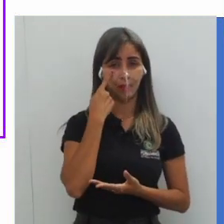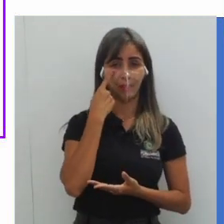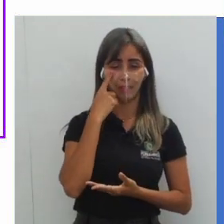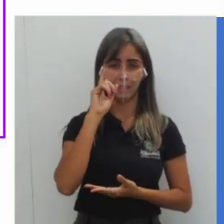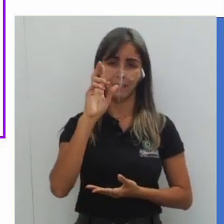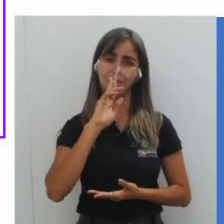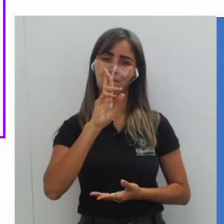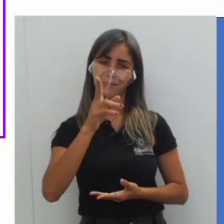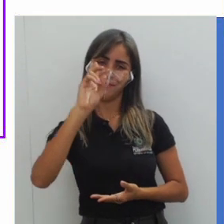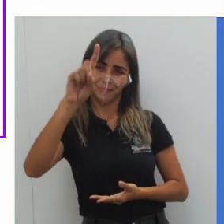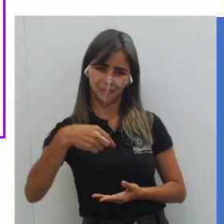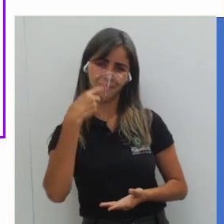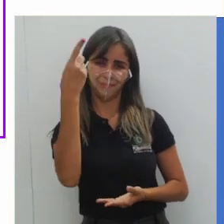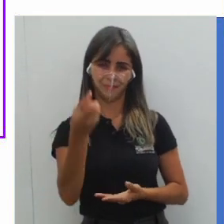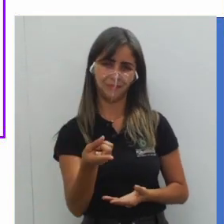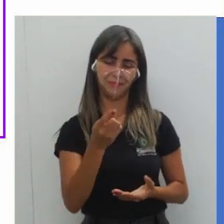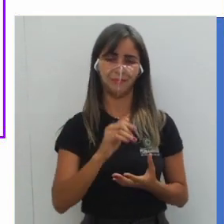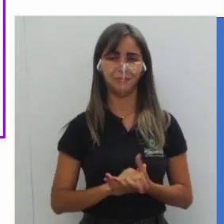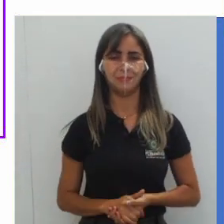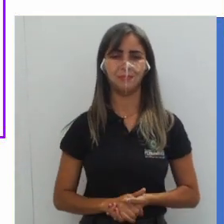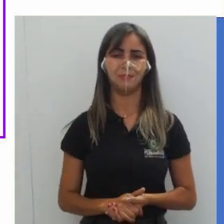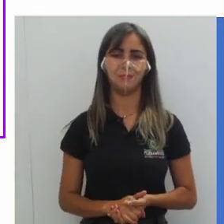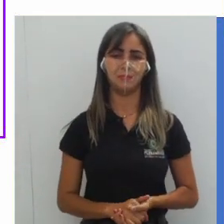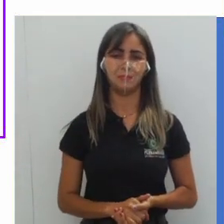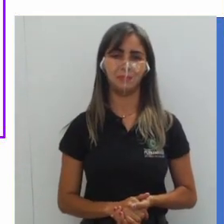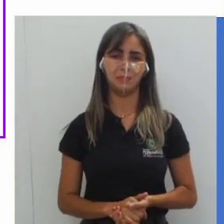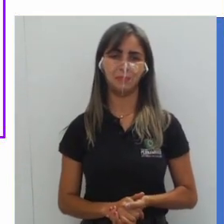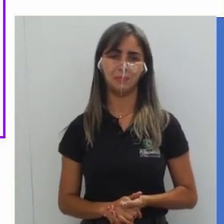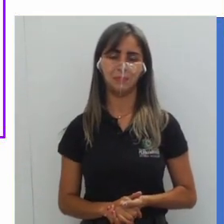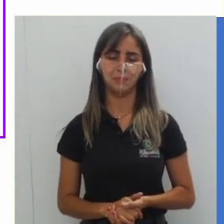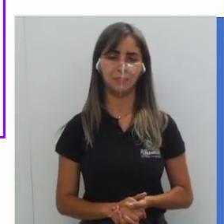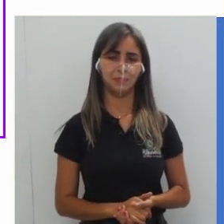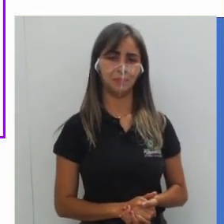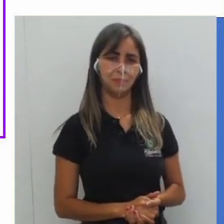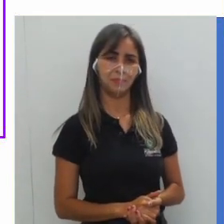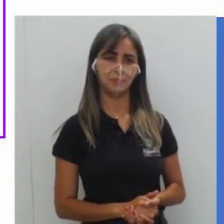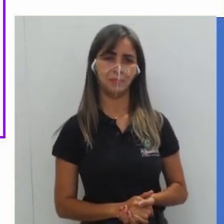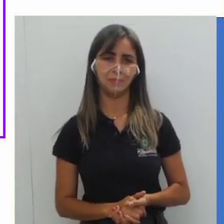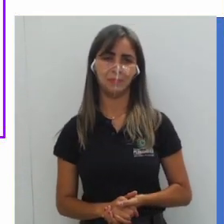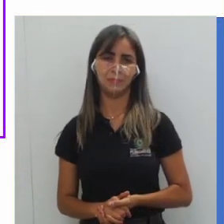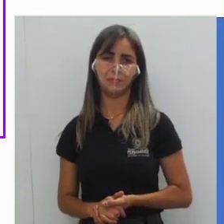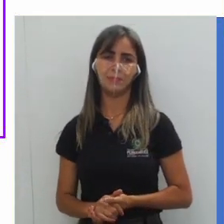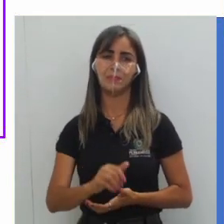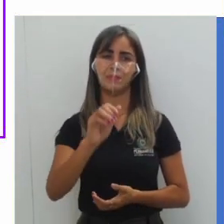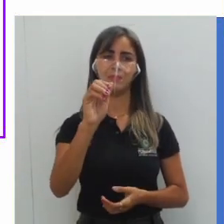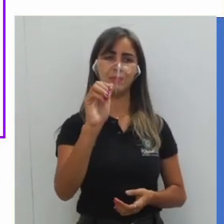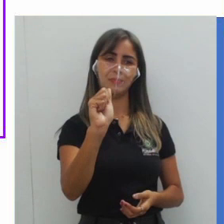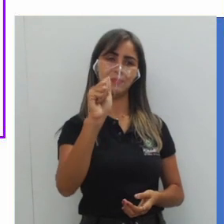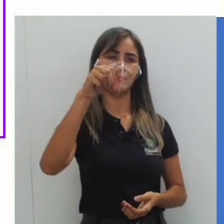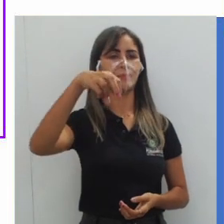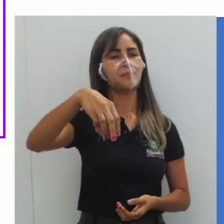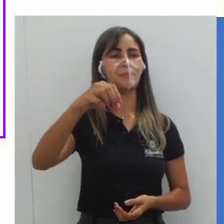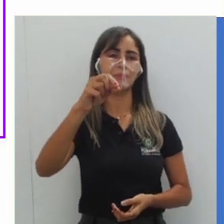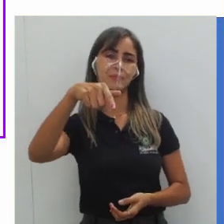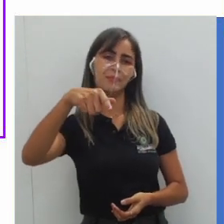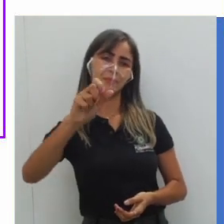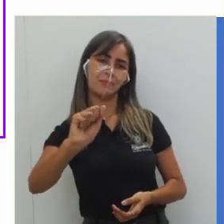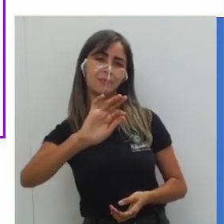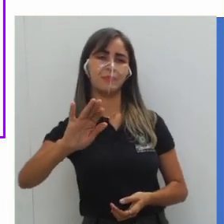vai conferir o gabarito logo mais. Olha aí, ó. Conferindo, a gente tem Among Us